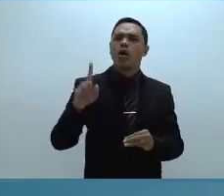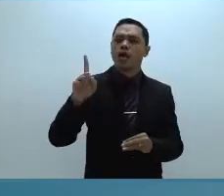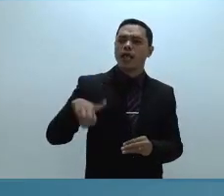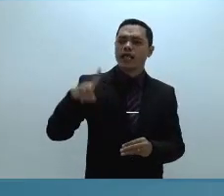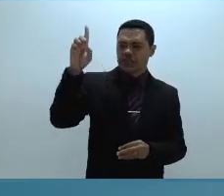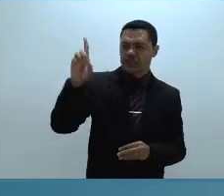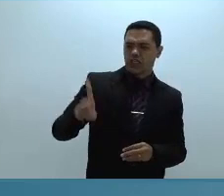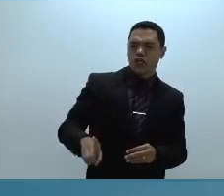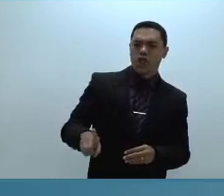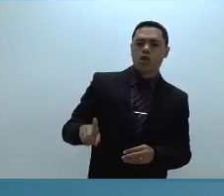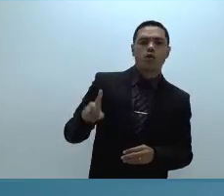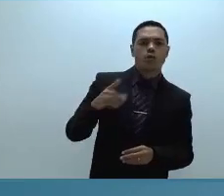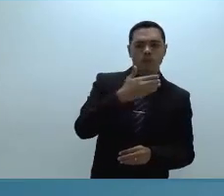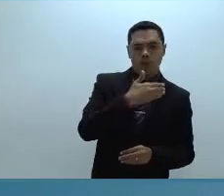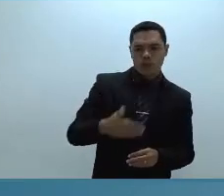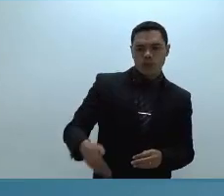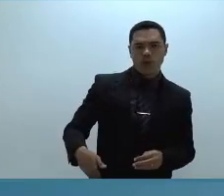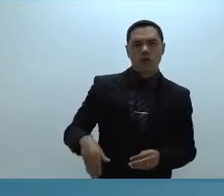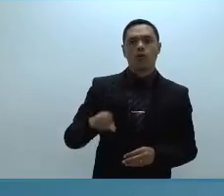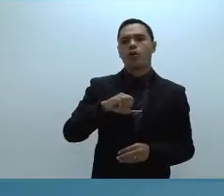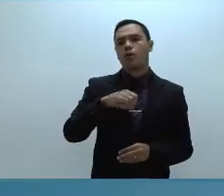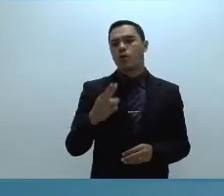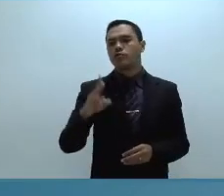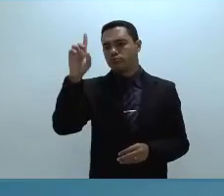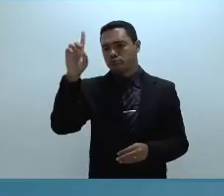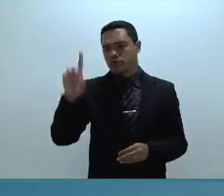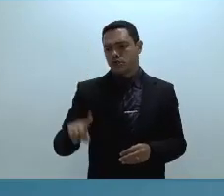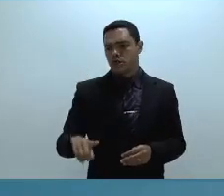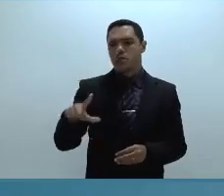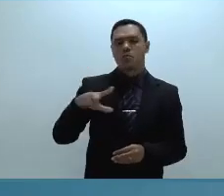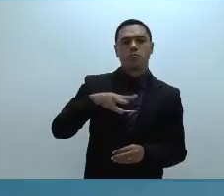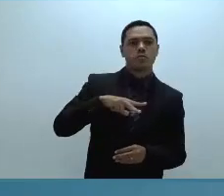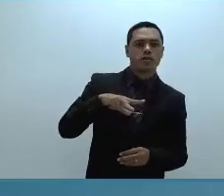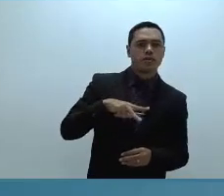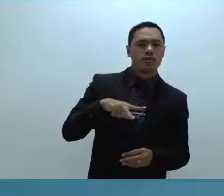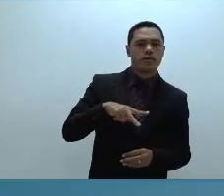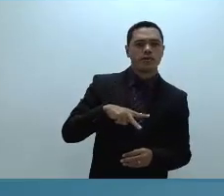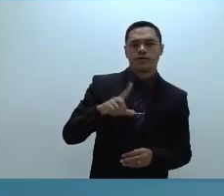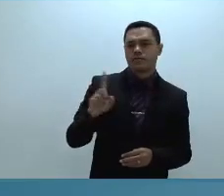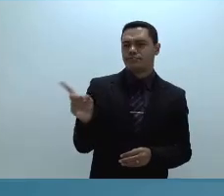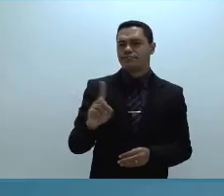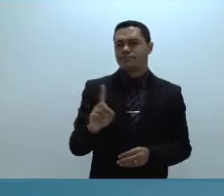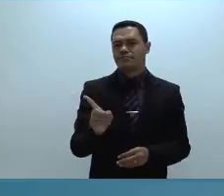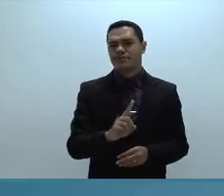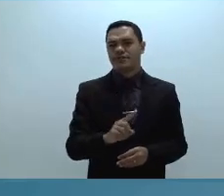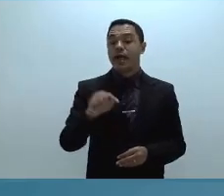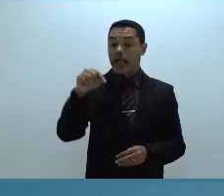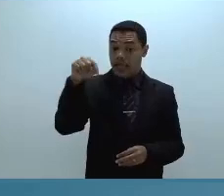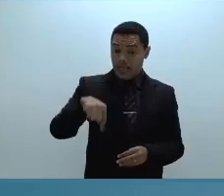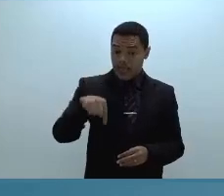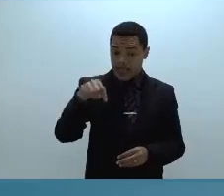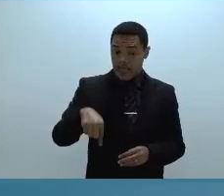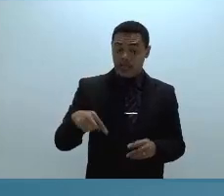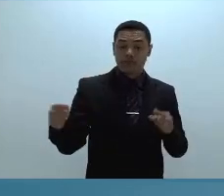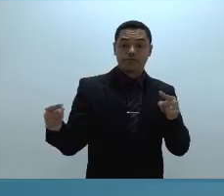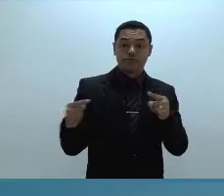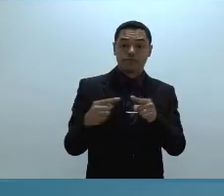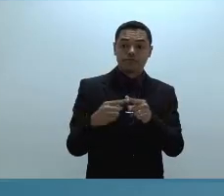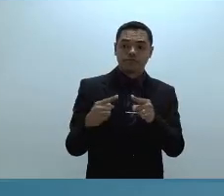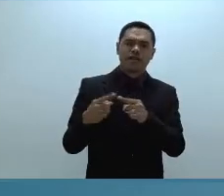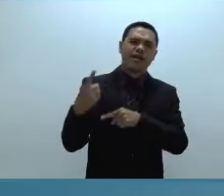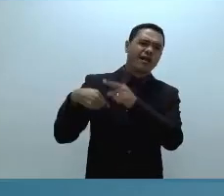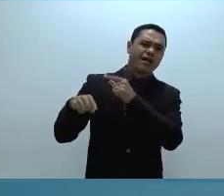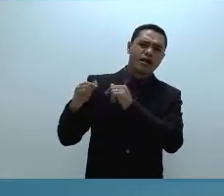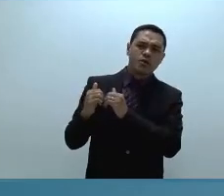direito público ou que tudo iria para o direito público. Neste caso específico, já que na origem para